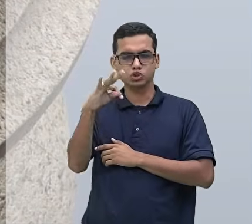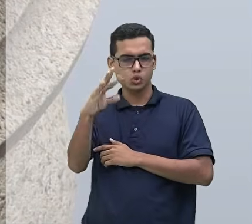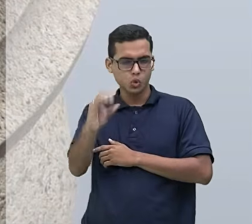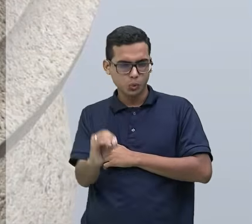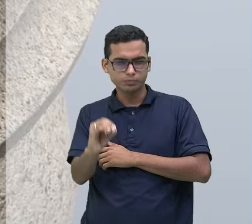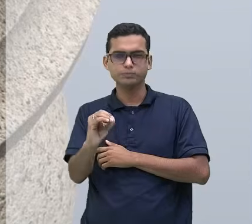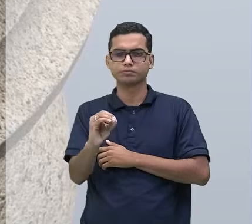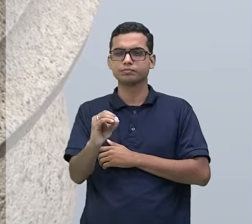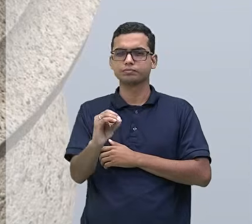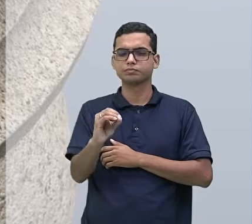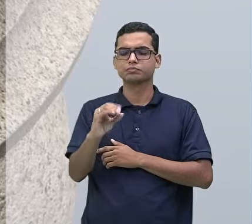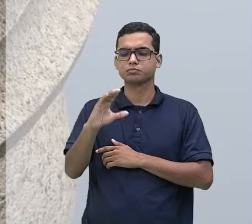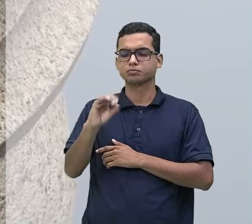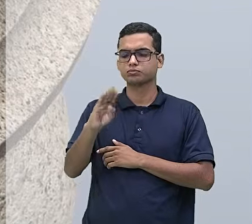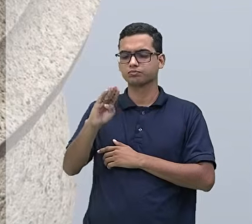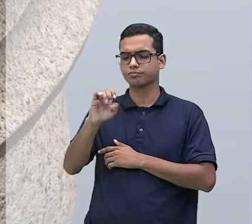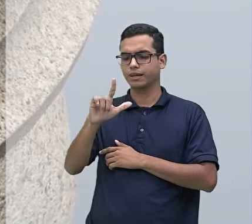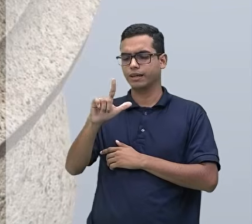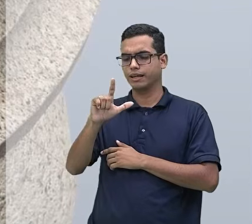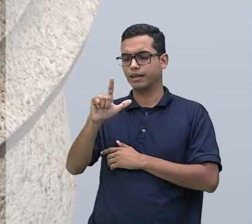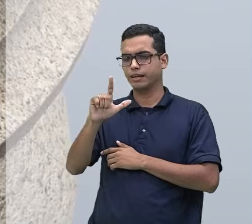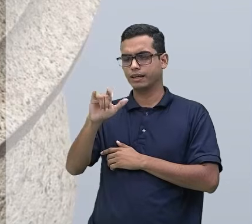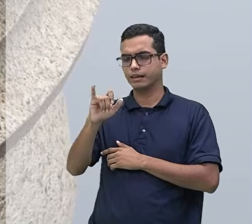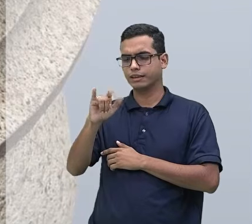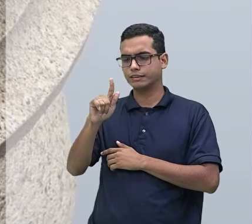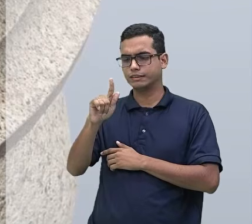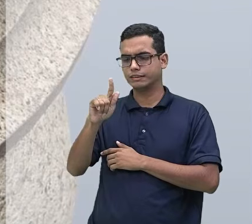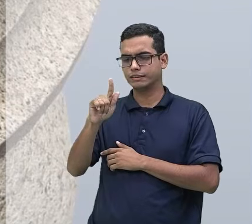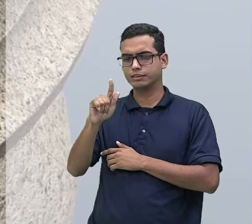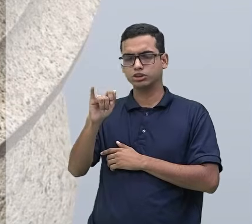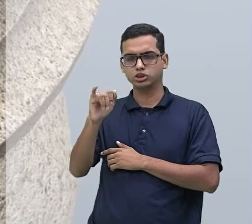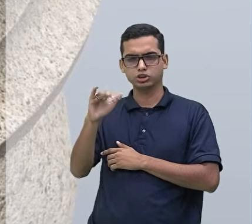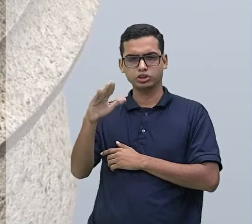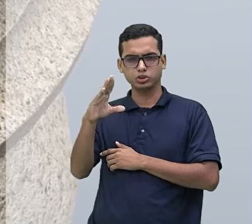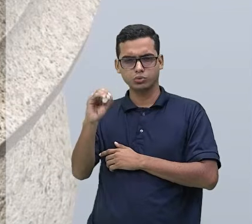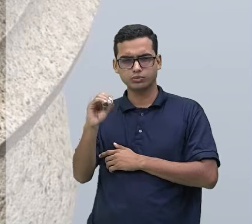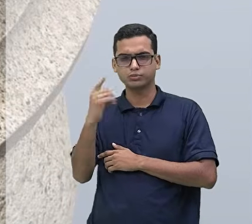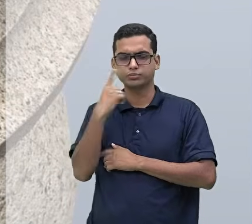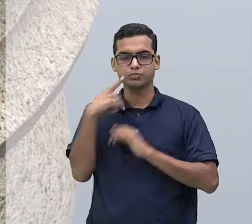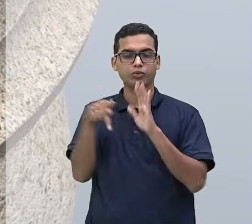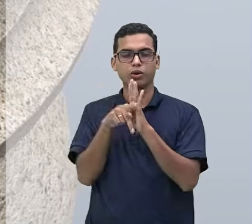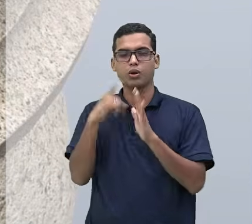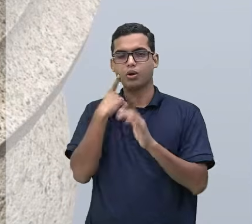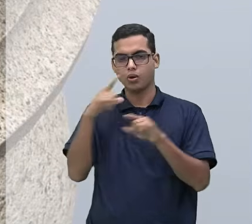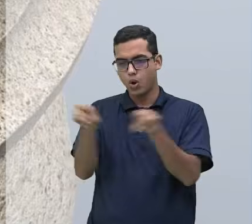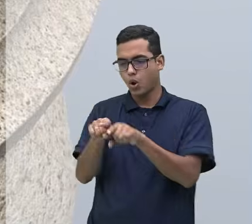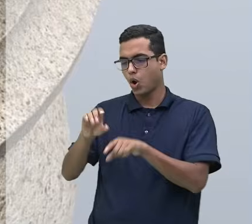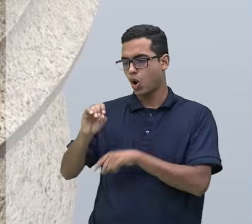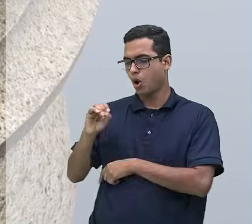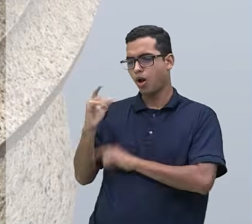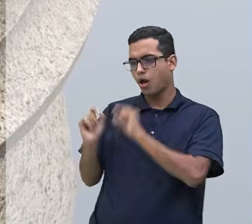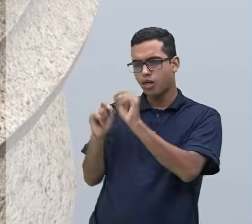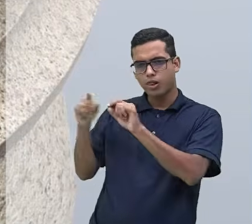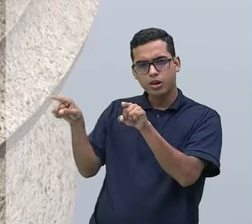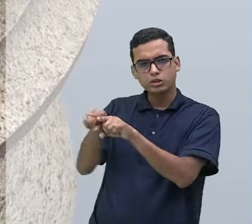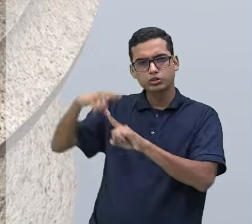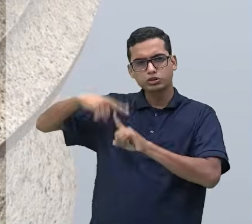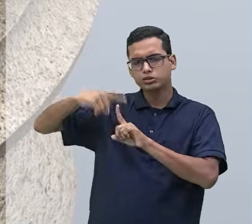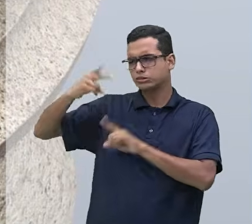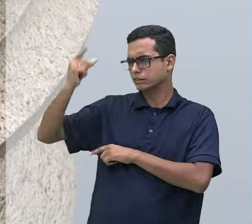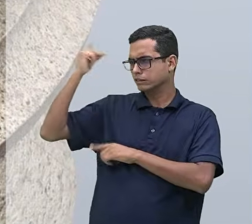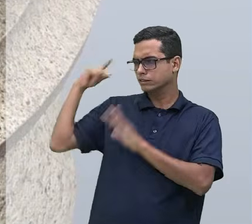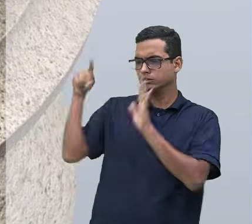de 3.500 anos antes de Cristo, são os mais antigos exemplos desse tipo de relógio que vocês